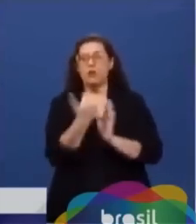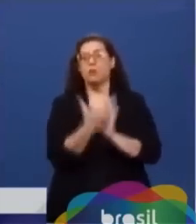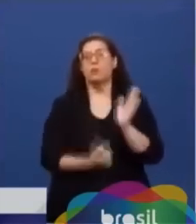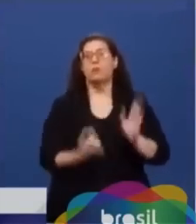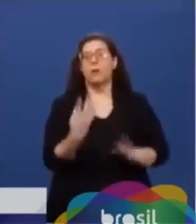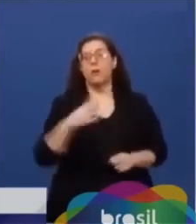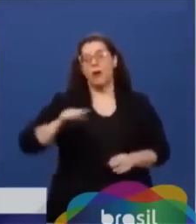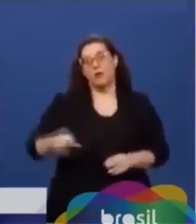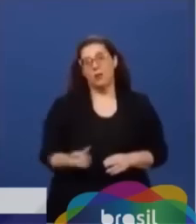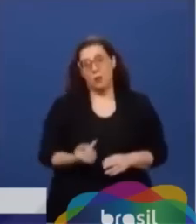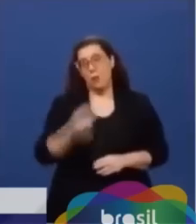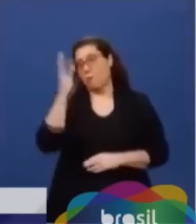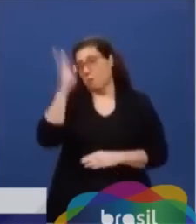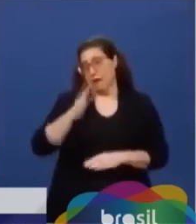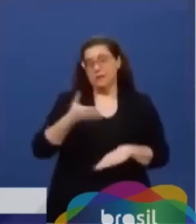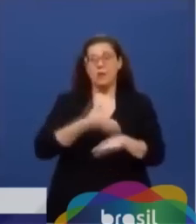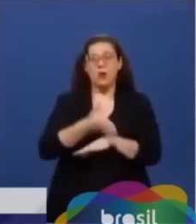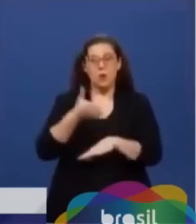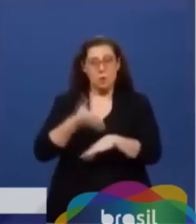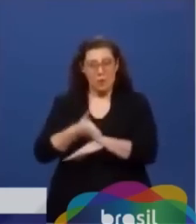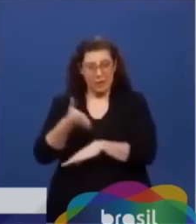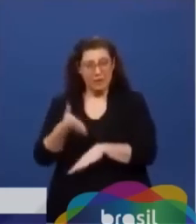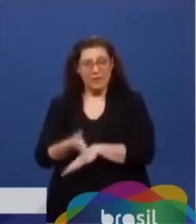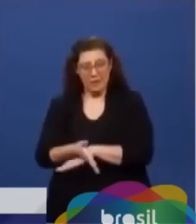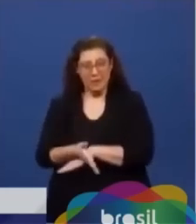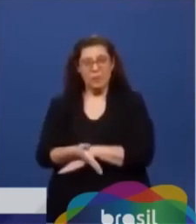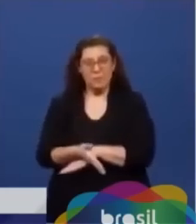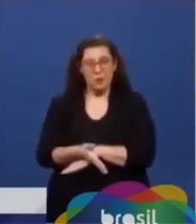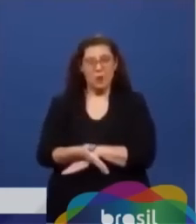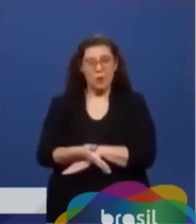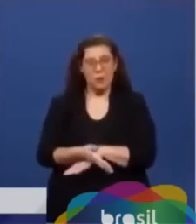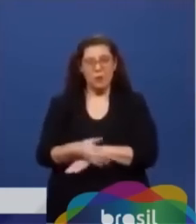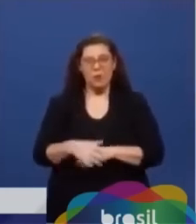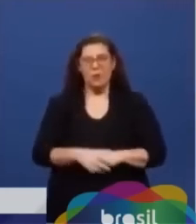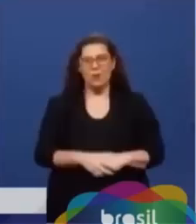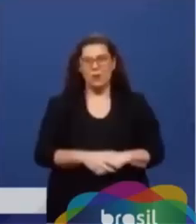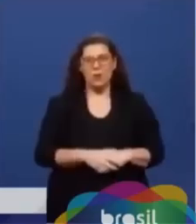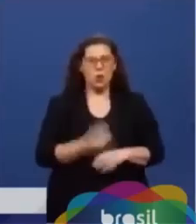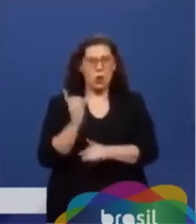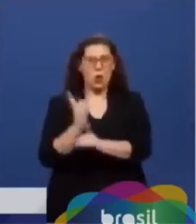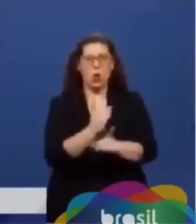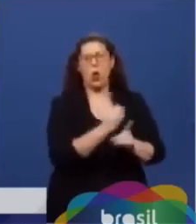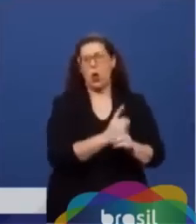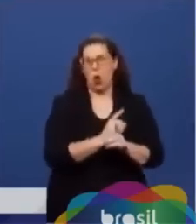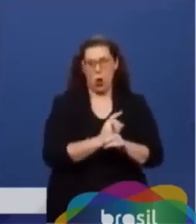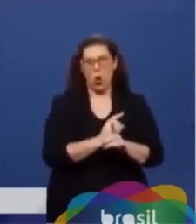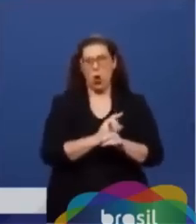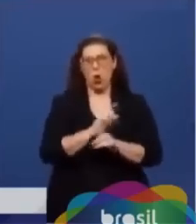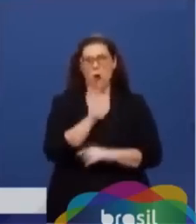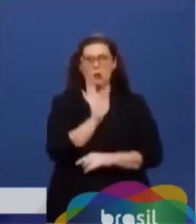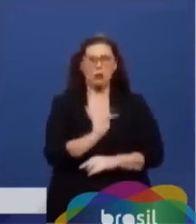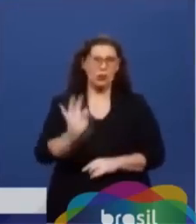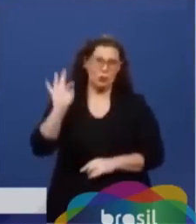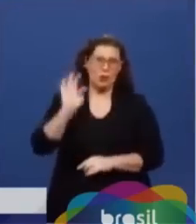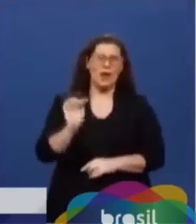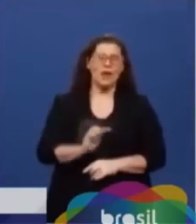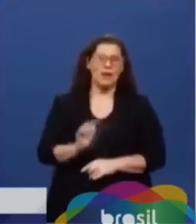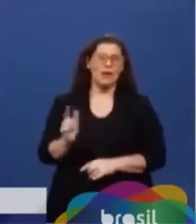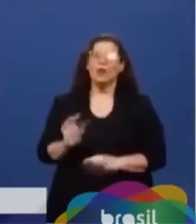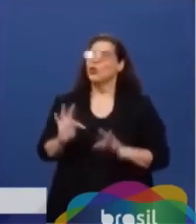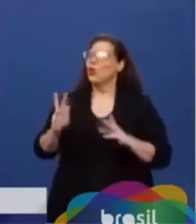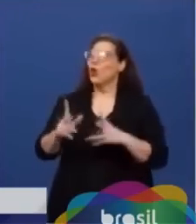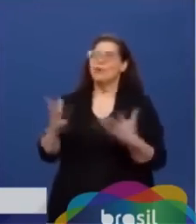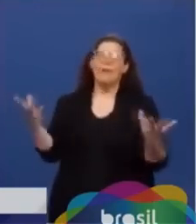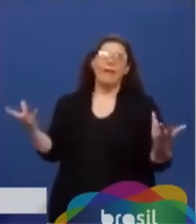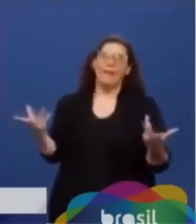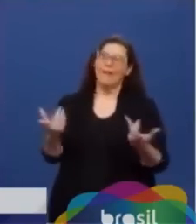quilômetros. O Brasil participou da COP15 em Copenhague, participou do encontro de Paris, em que o Brasil era elogiado porque